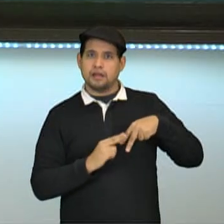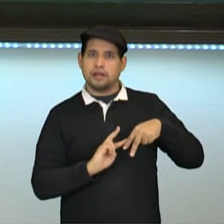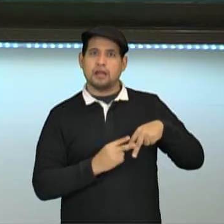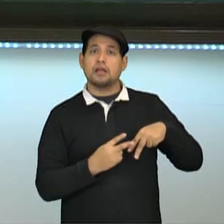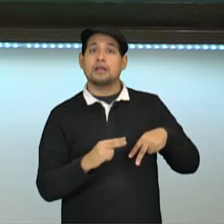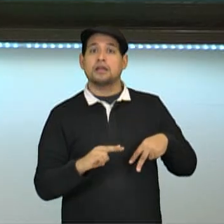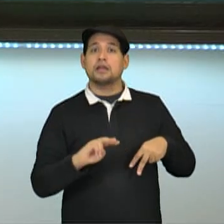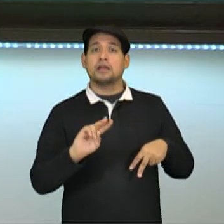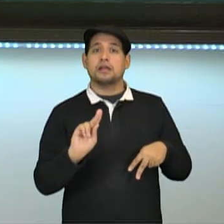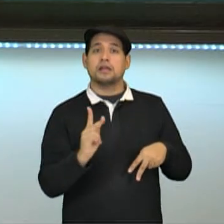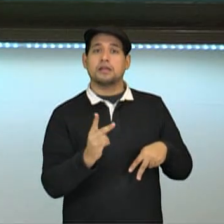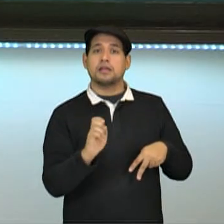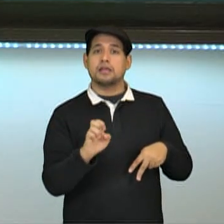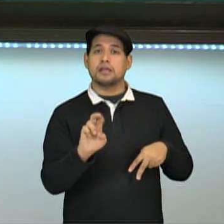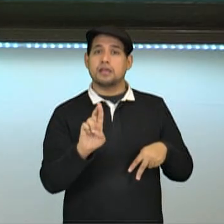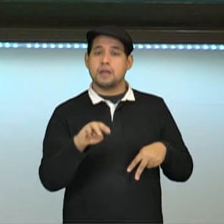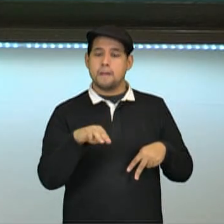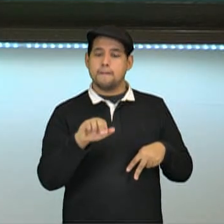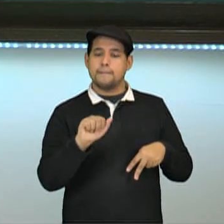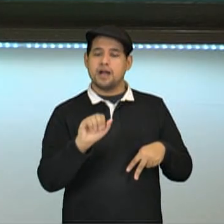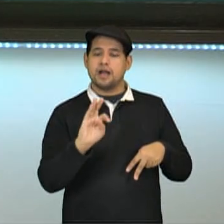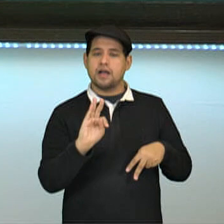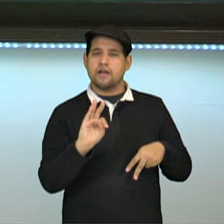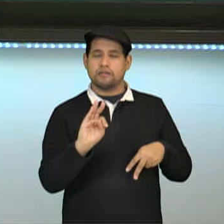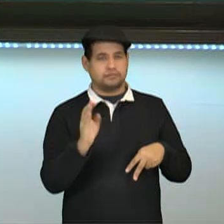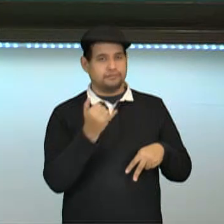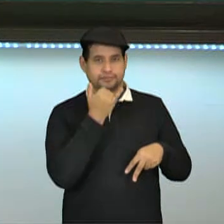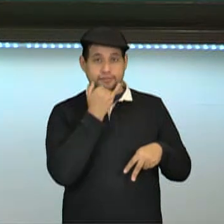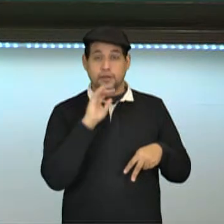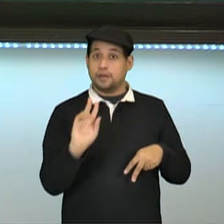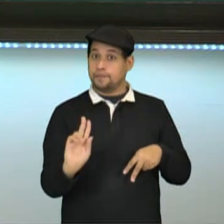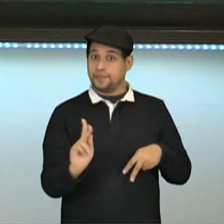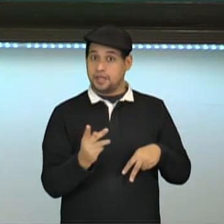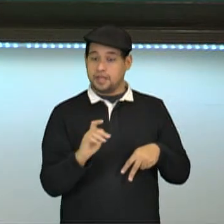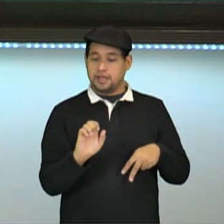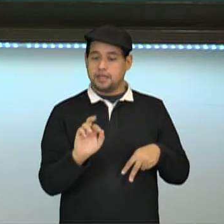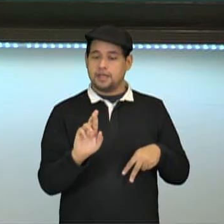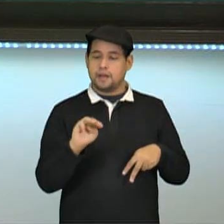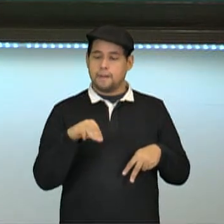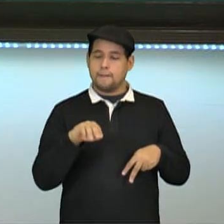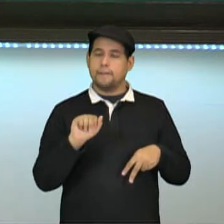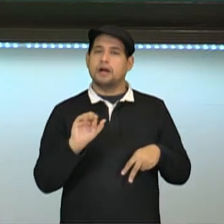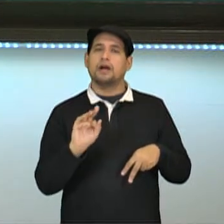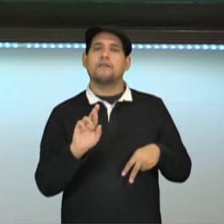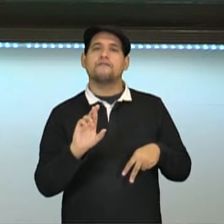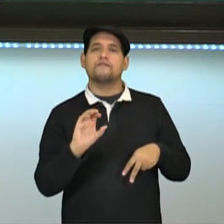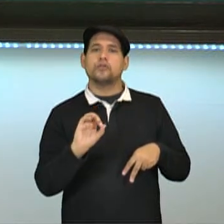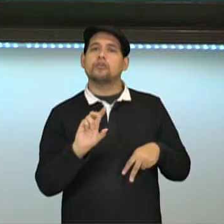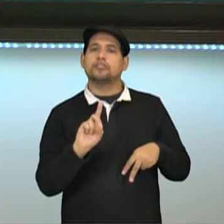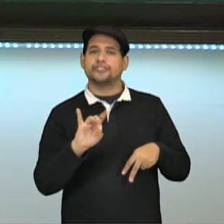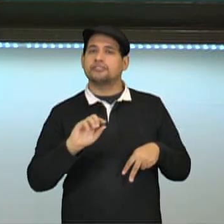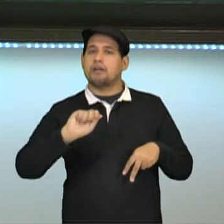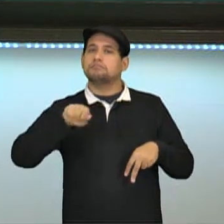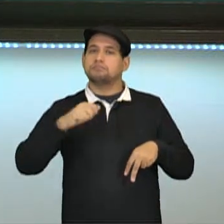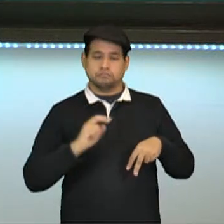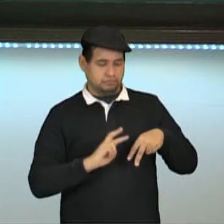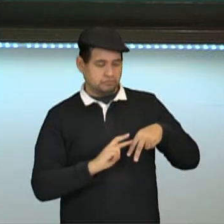hermafroditas. Esses organismos, chamados de monóicos ou hermafroditas, eles possuem, então, os